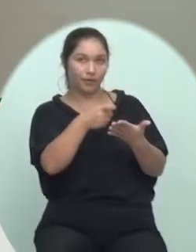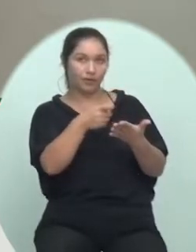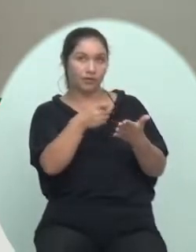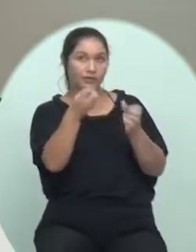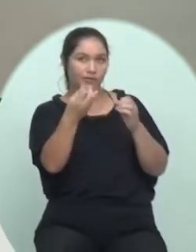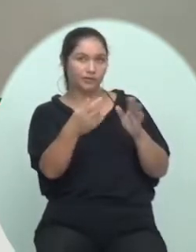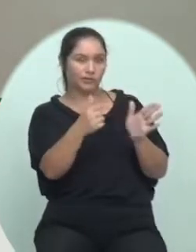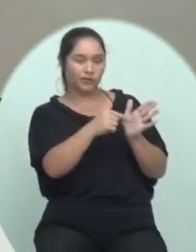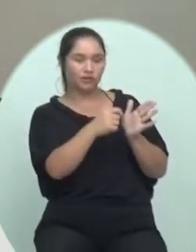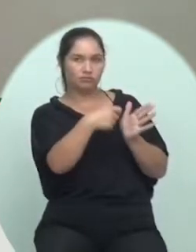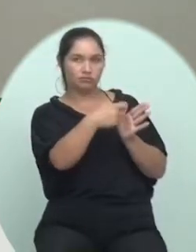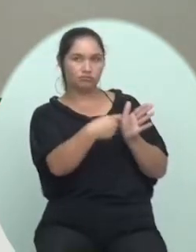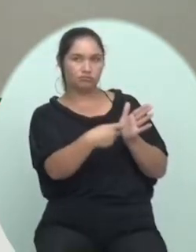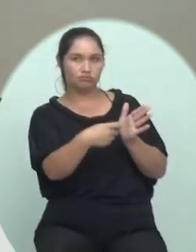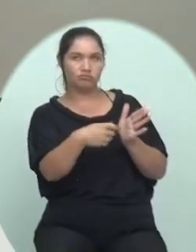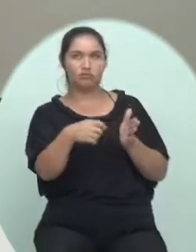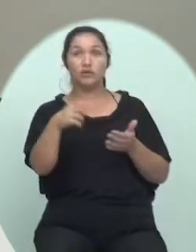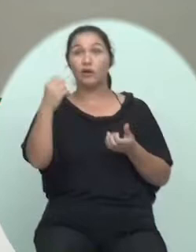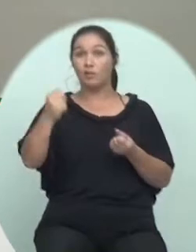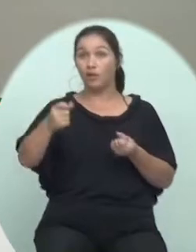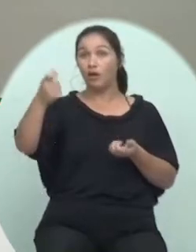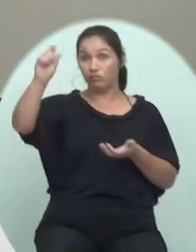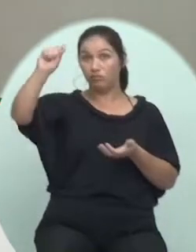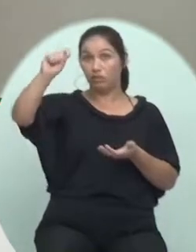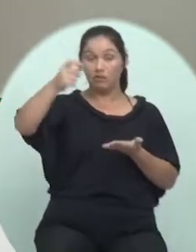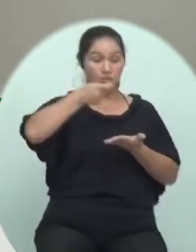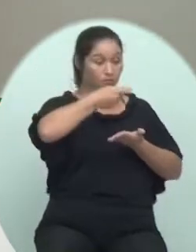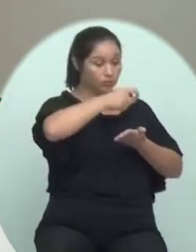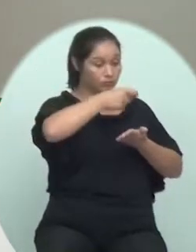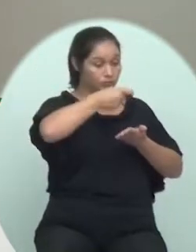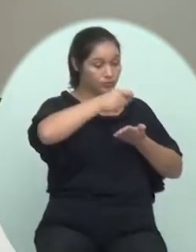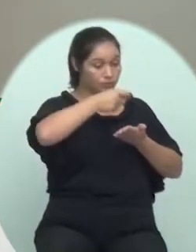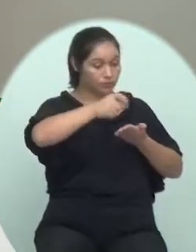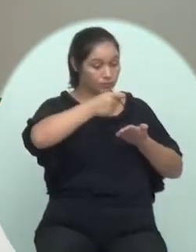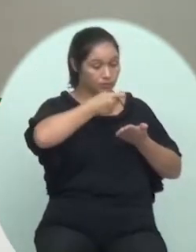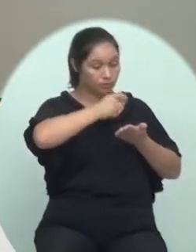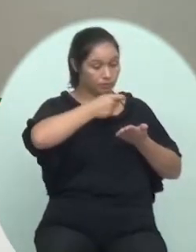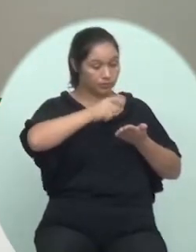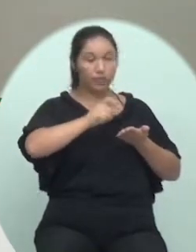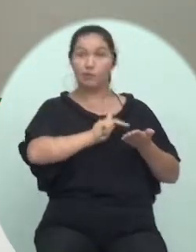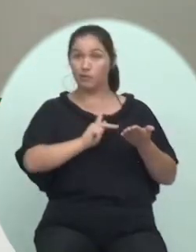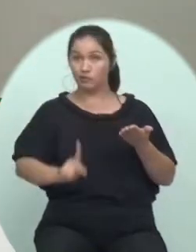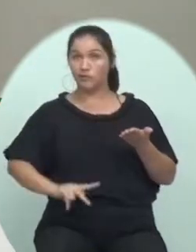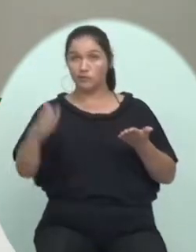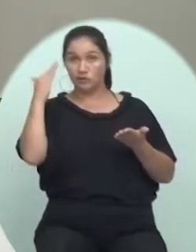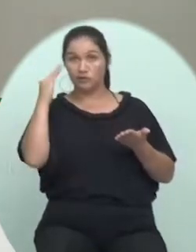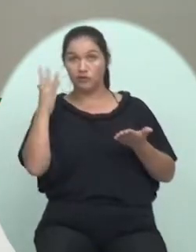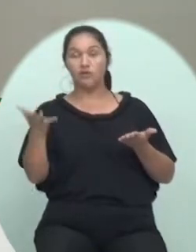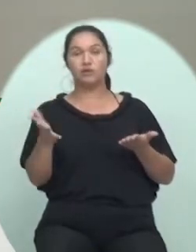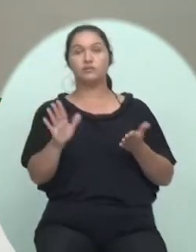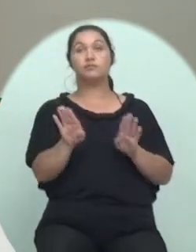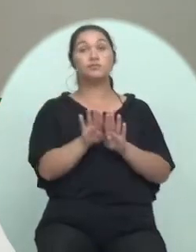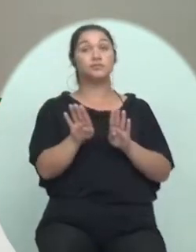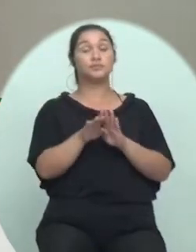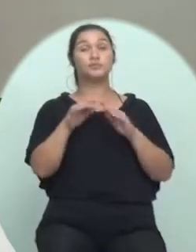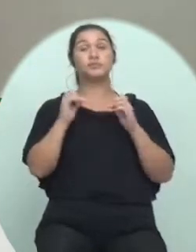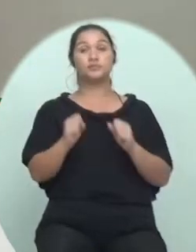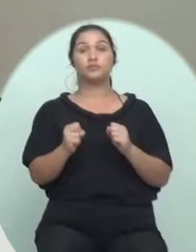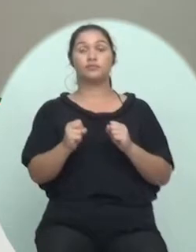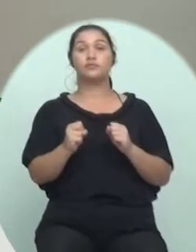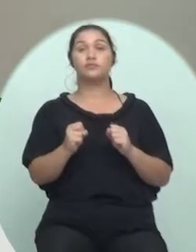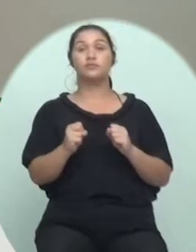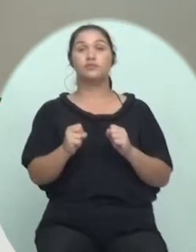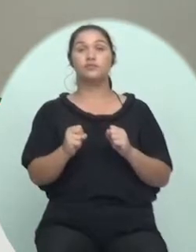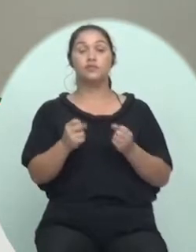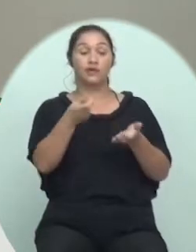Então, tu anota. Pode ser uma observação manuscrita, senhor presidente. Pode também constar